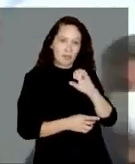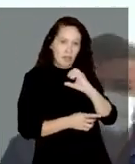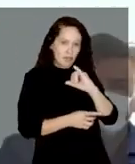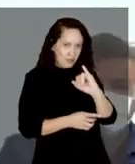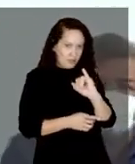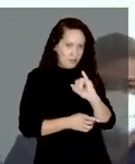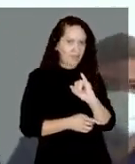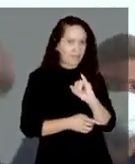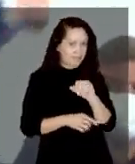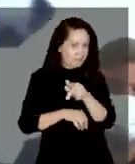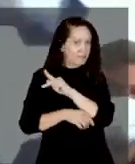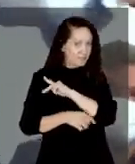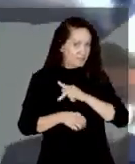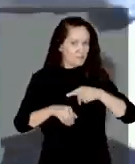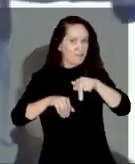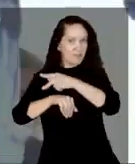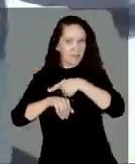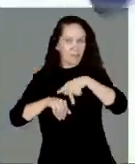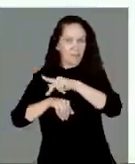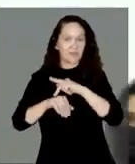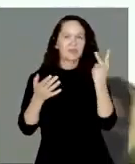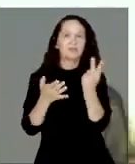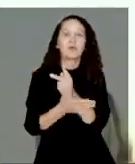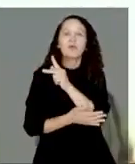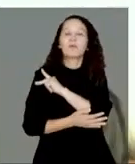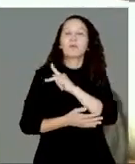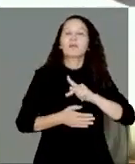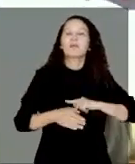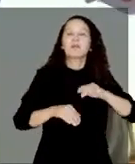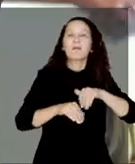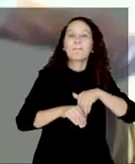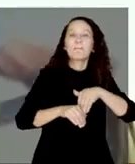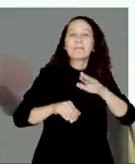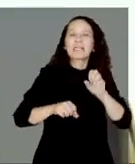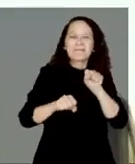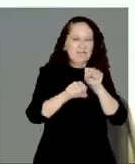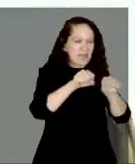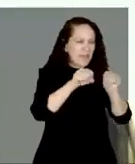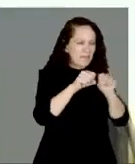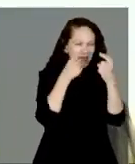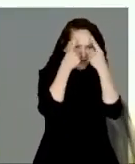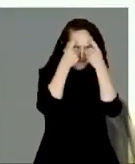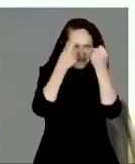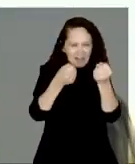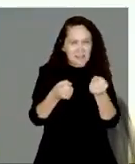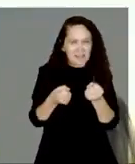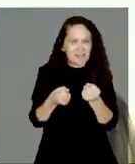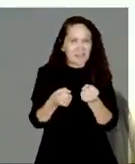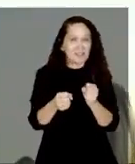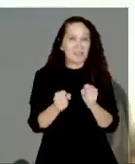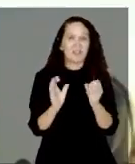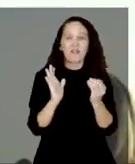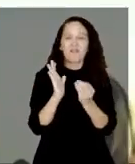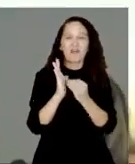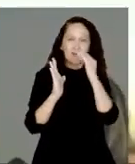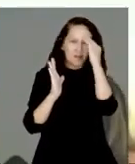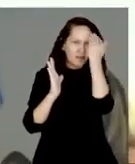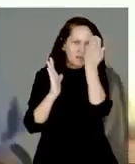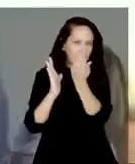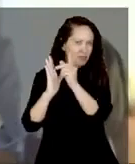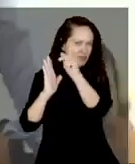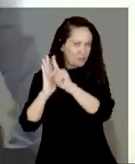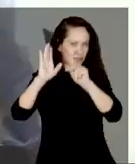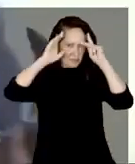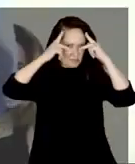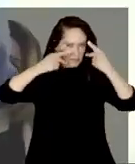uma Kombi passava roubando o trabalhador da outra empresa. Você estava numa fila esperando para assinar